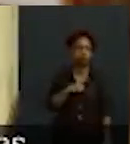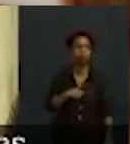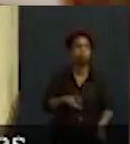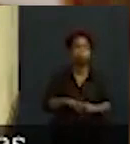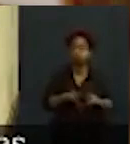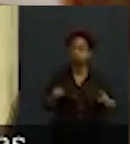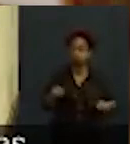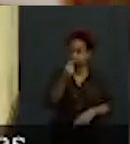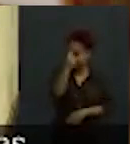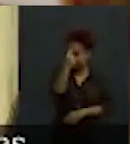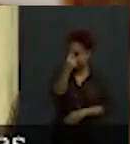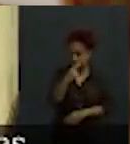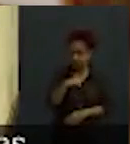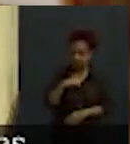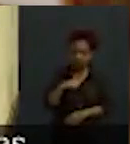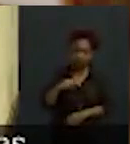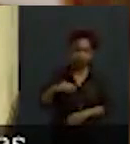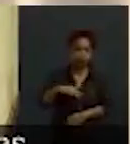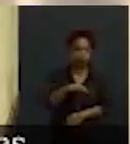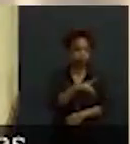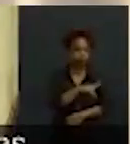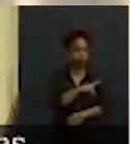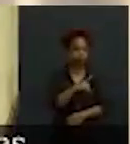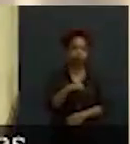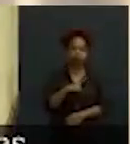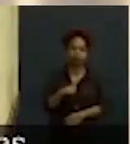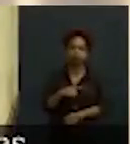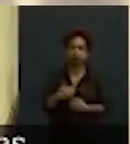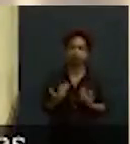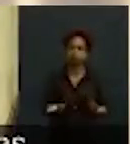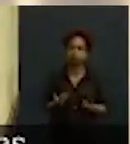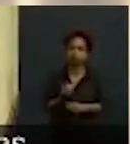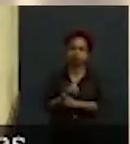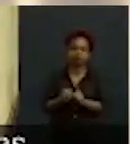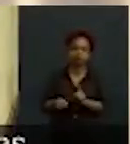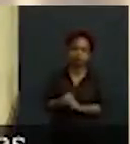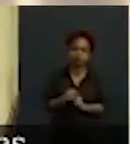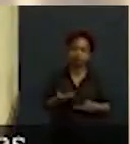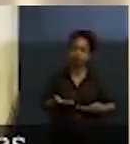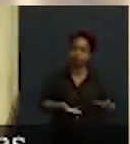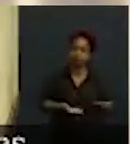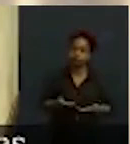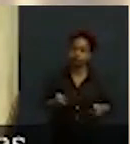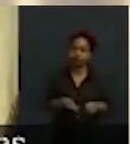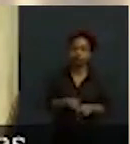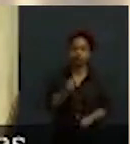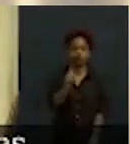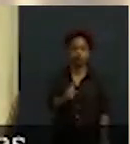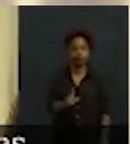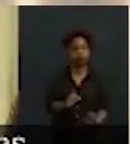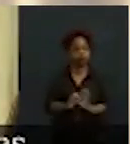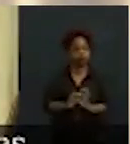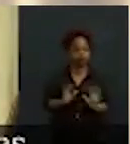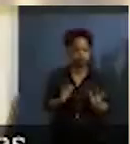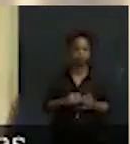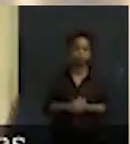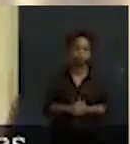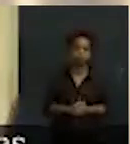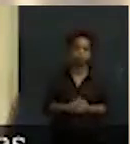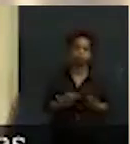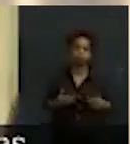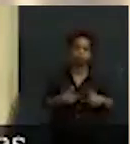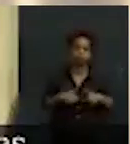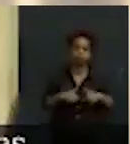amalgamam na ideia de que o Ministério Público serve à sociedade e à democracia. Nessa